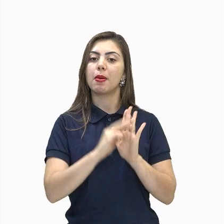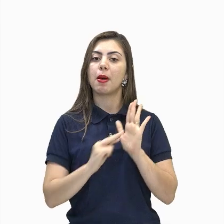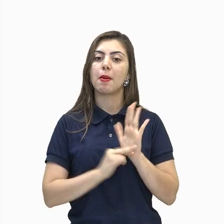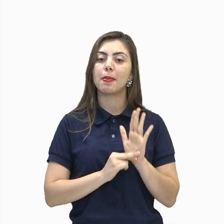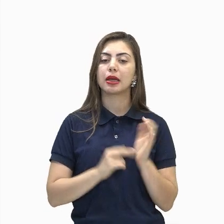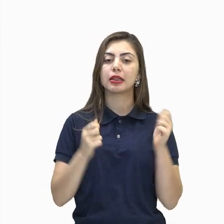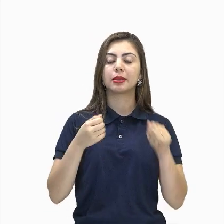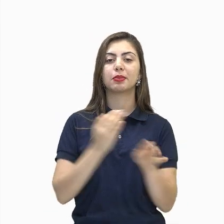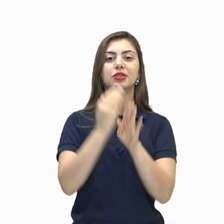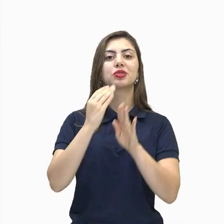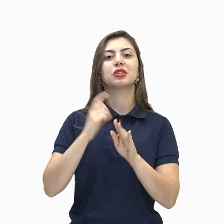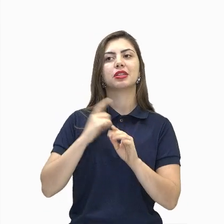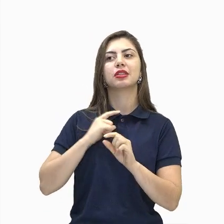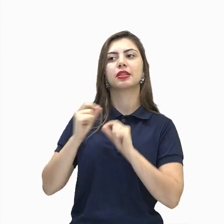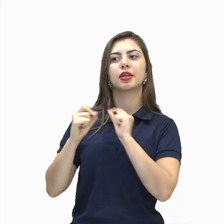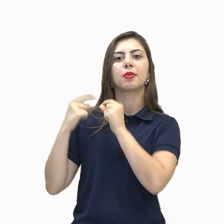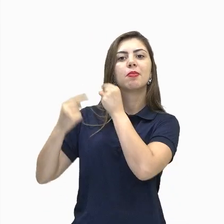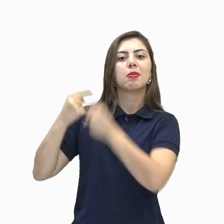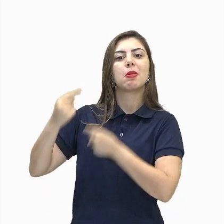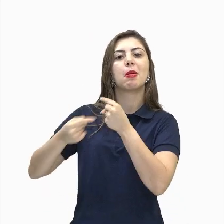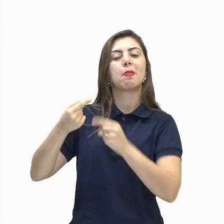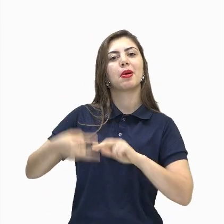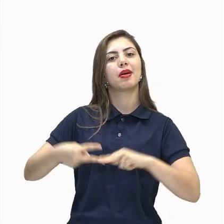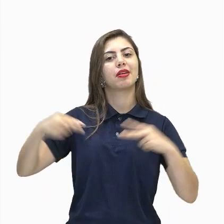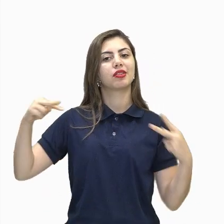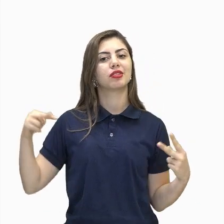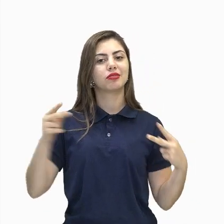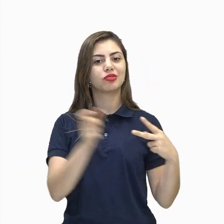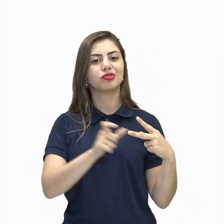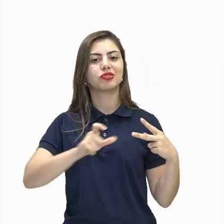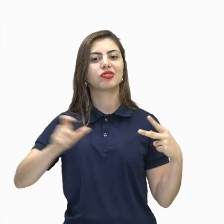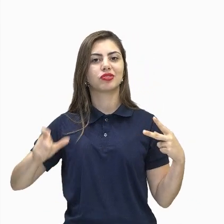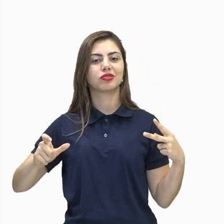fatores hereditários, que futuramente